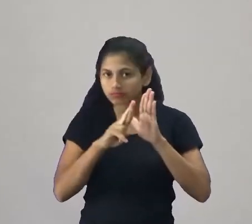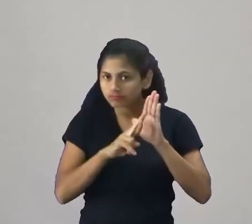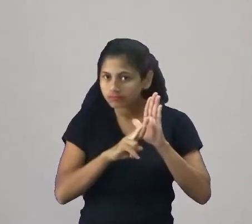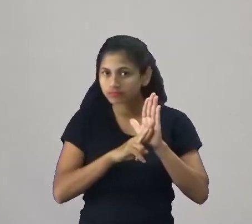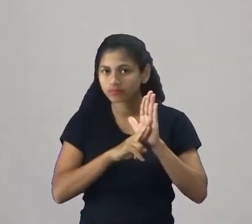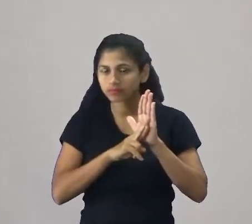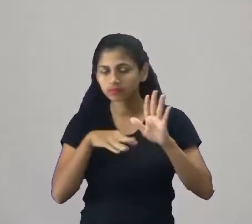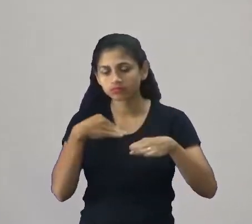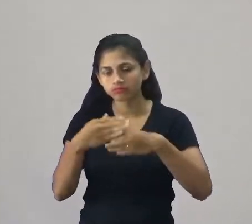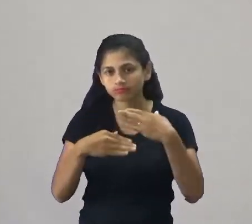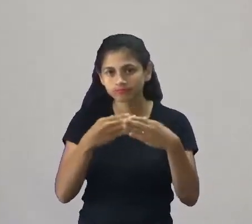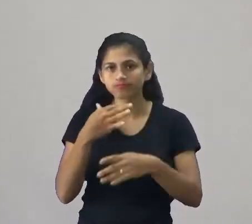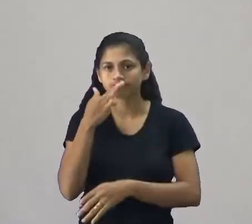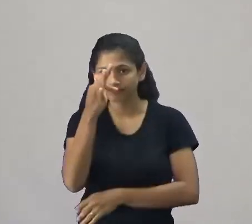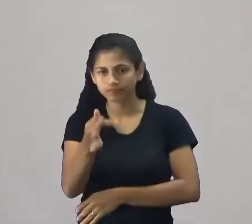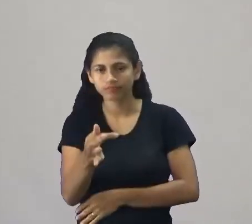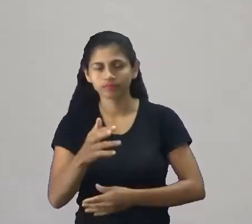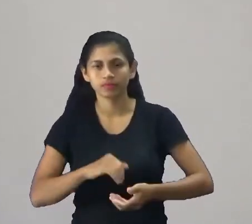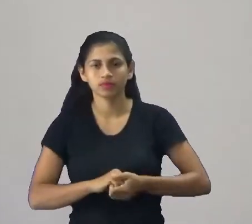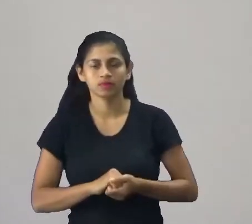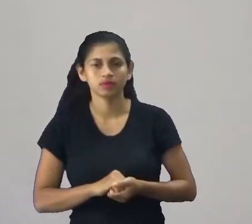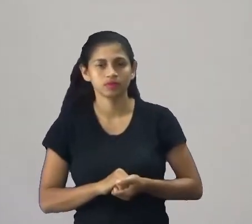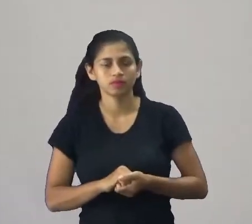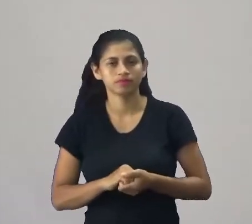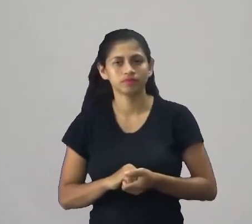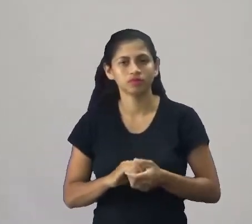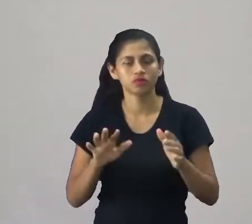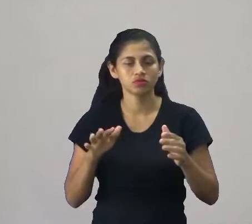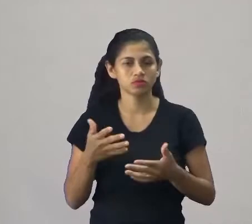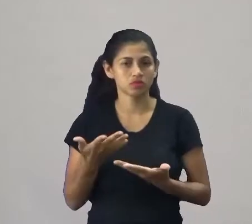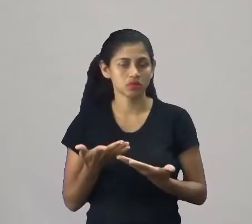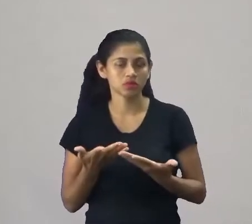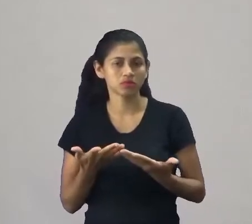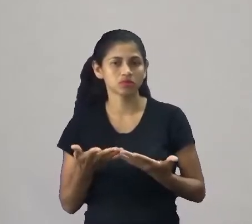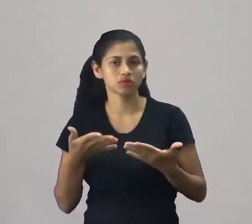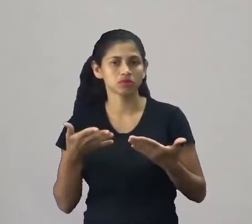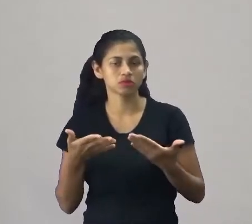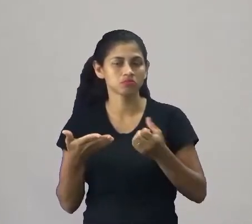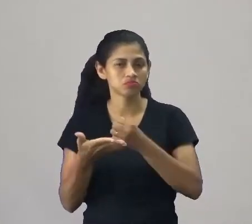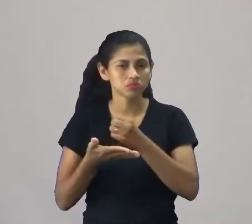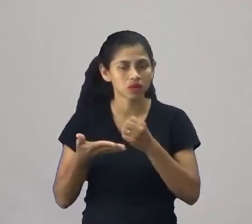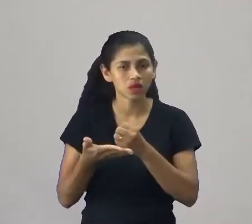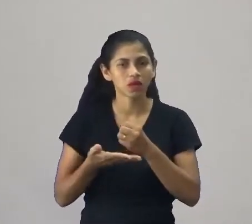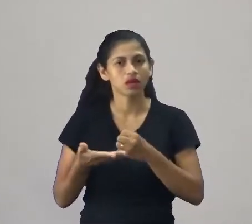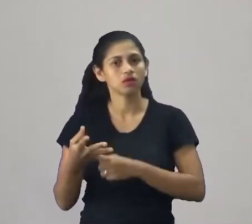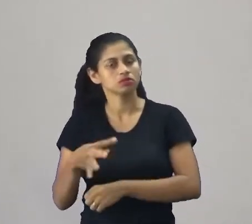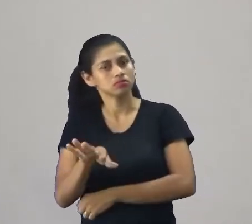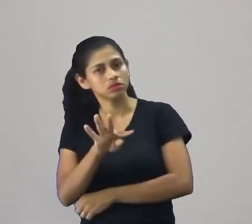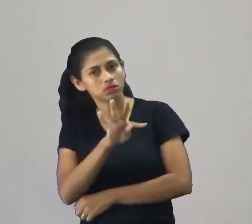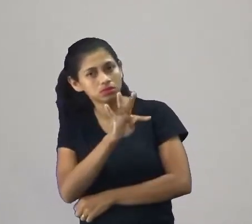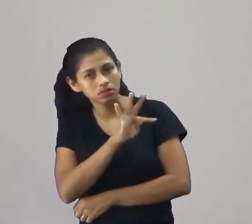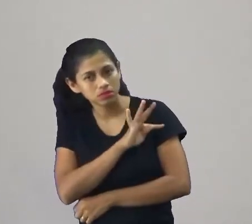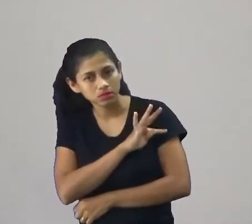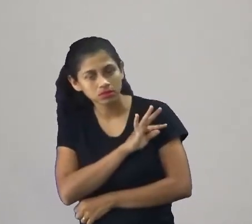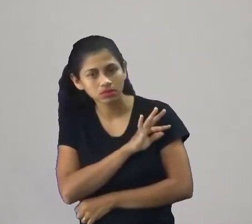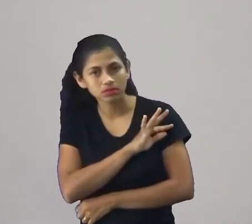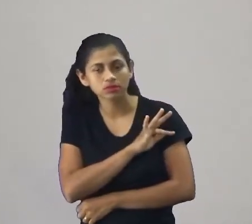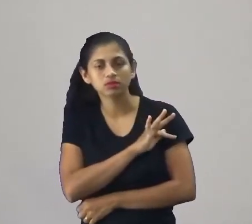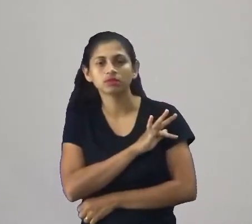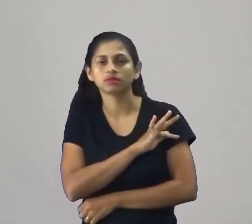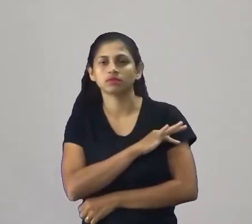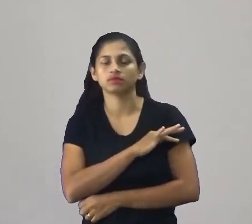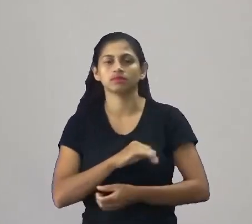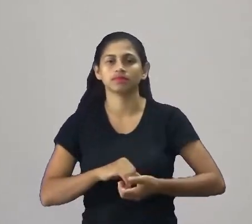no futuro. Então aqui a gente vai fazer essa abordagem um pouco mais técnica, um pouco mais teórica, mas eu acredito que no final, de forma bem resumida, a gente consegue